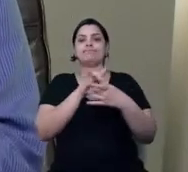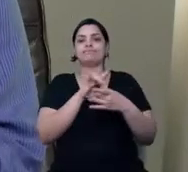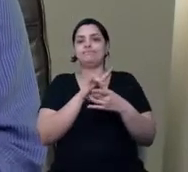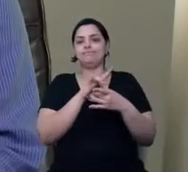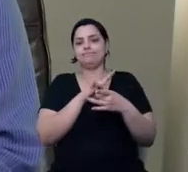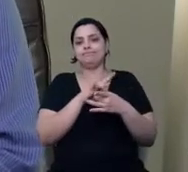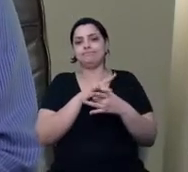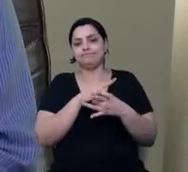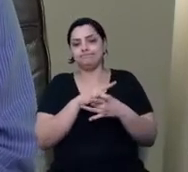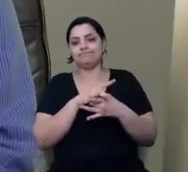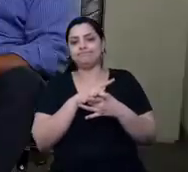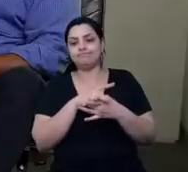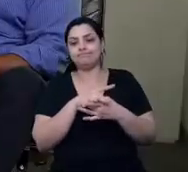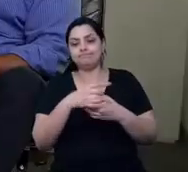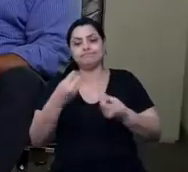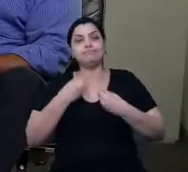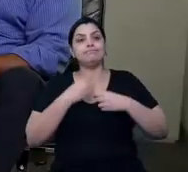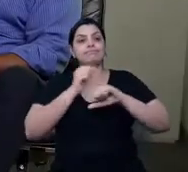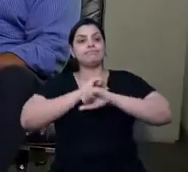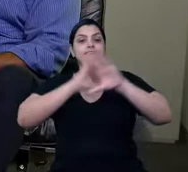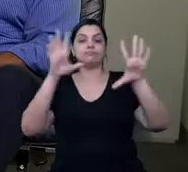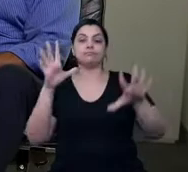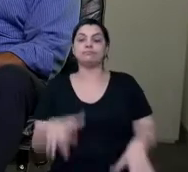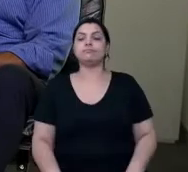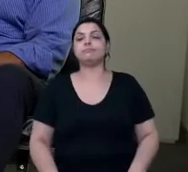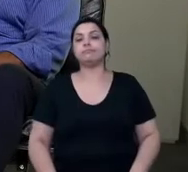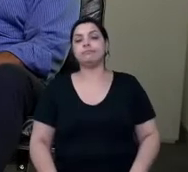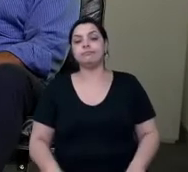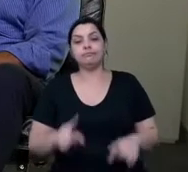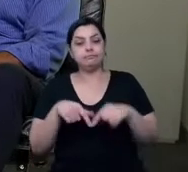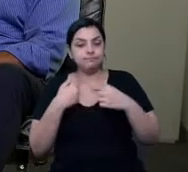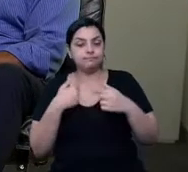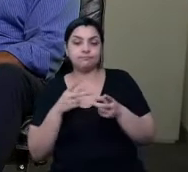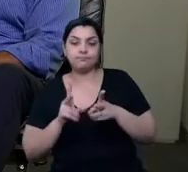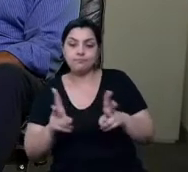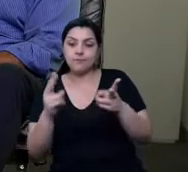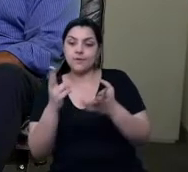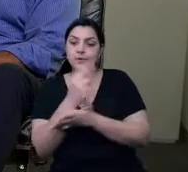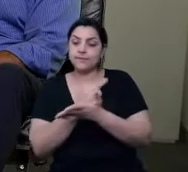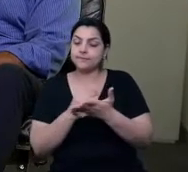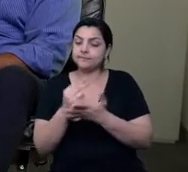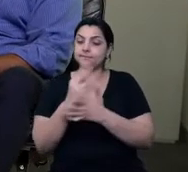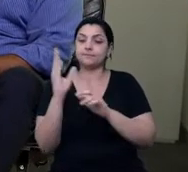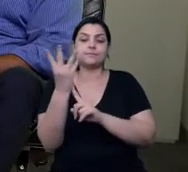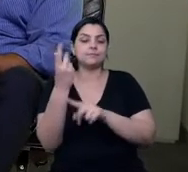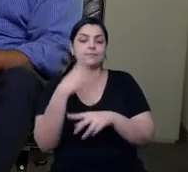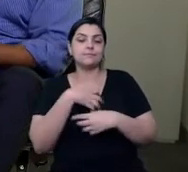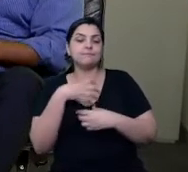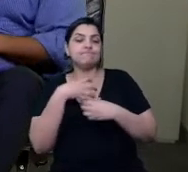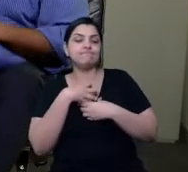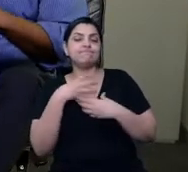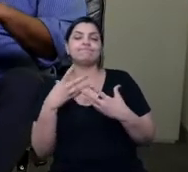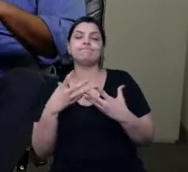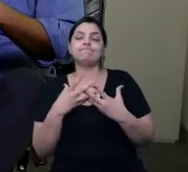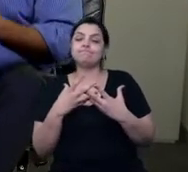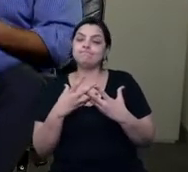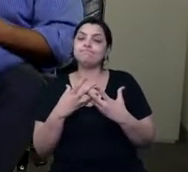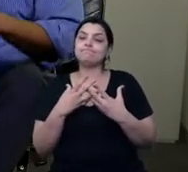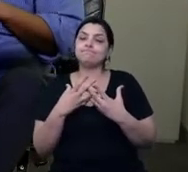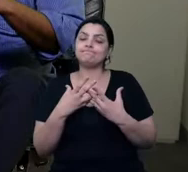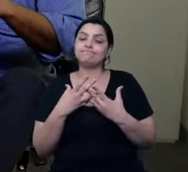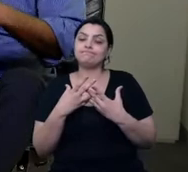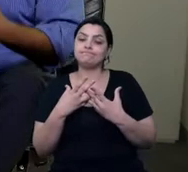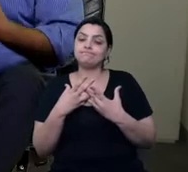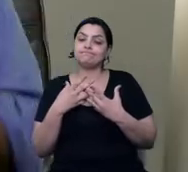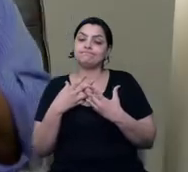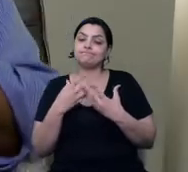a traduzir melhor, né? Então, assim, eu sempre desenhei, sempre trabalhei com arte nesse sentido, assim, de achar uma forma como